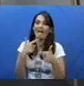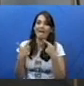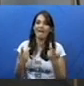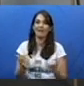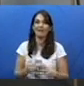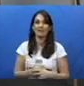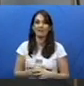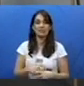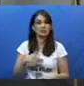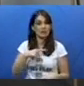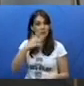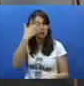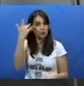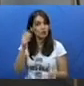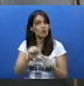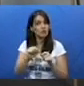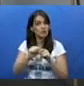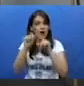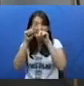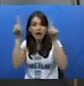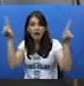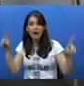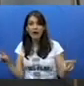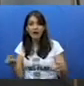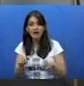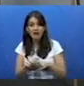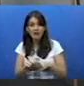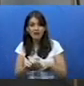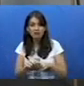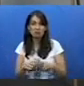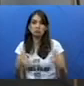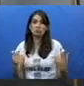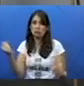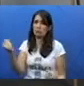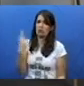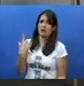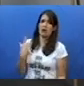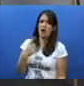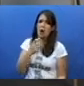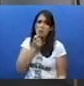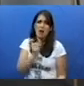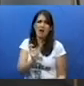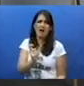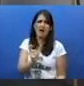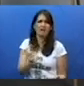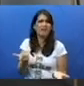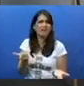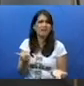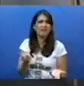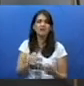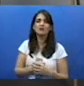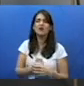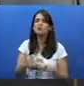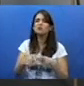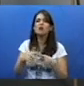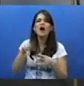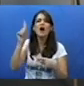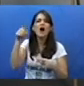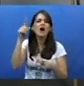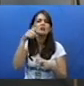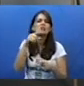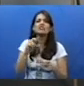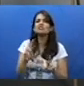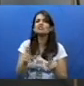alguns cartazes aí que fica bem estranho algumas palavrinhas quando coloca o acento no lugar que não